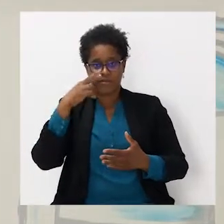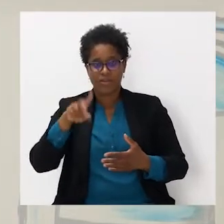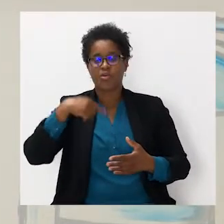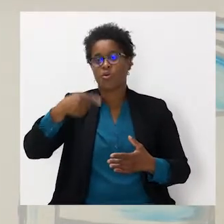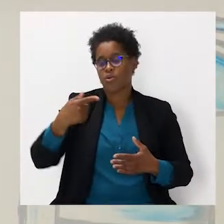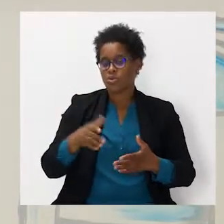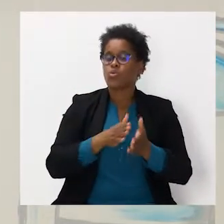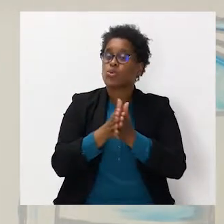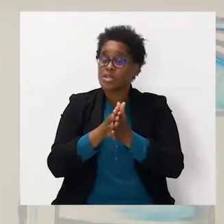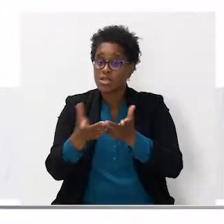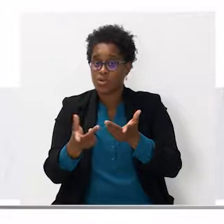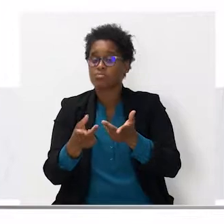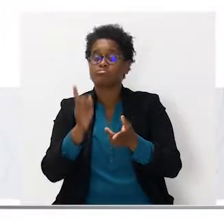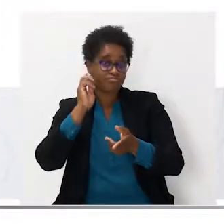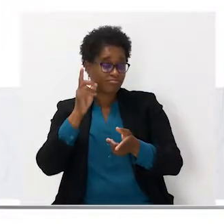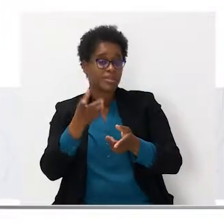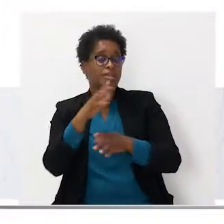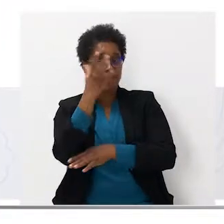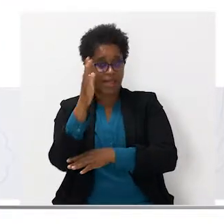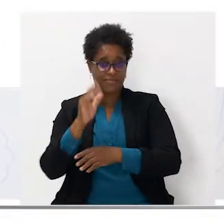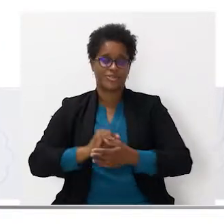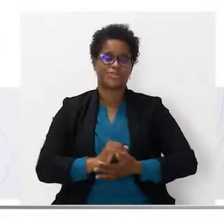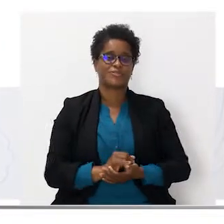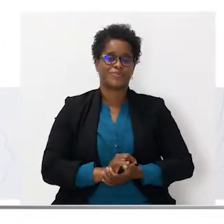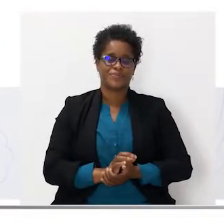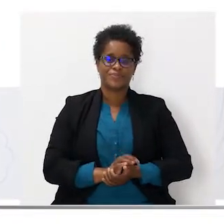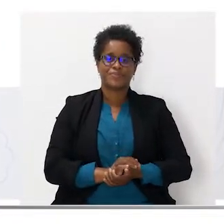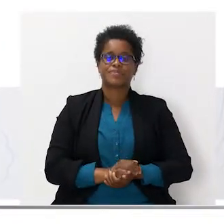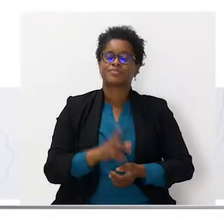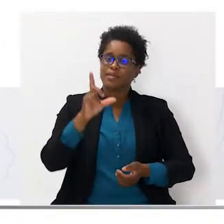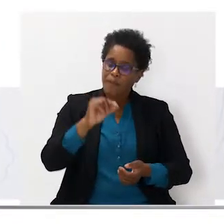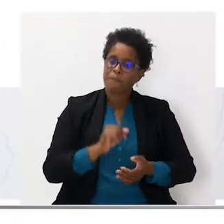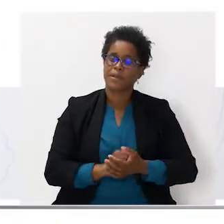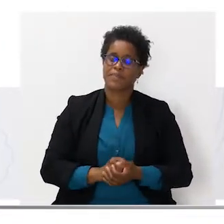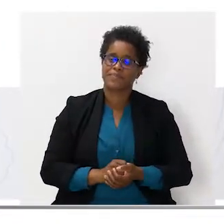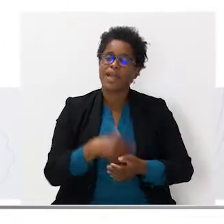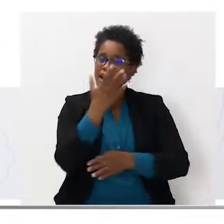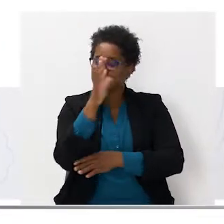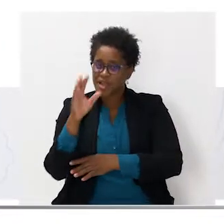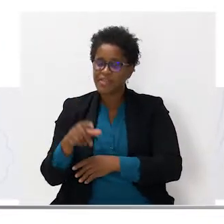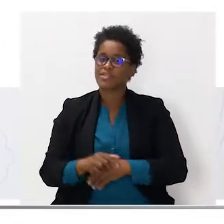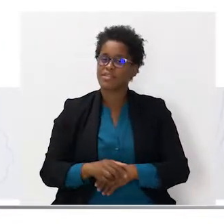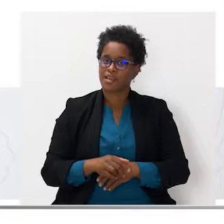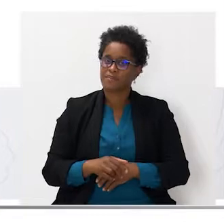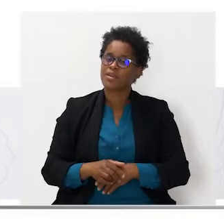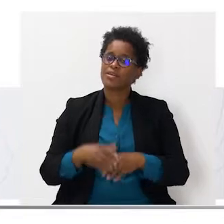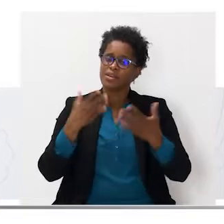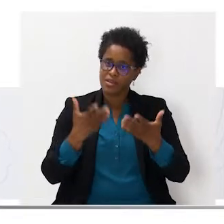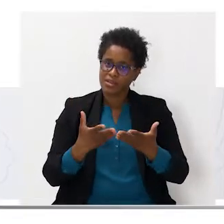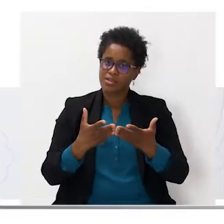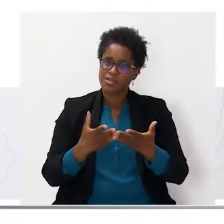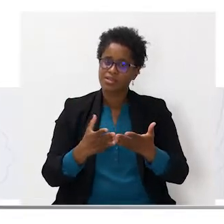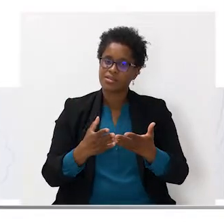outras utilidades das plantas. As plantas servem de abrigo a